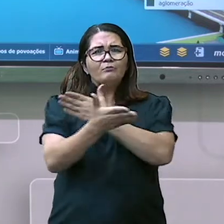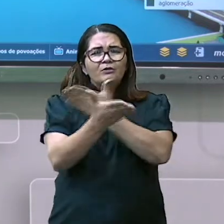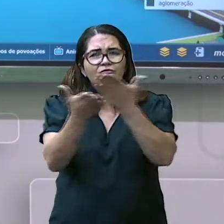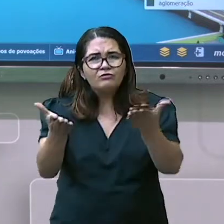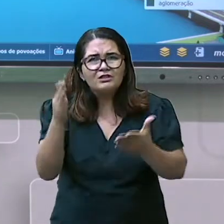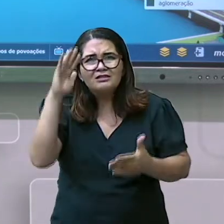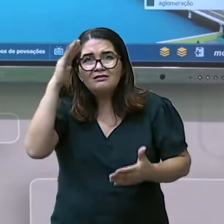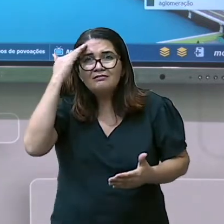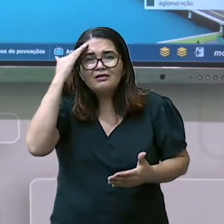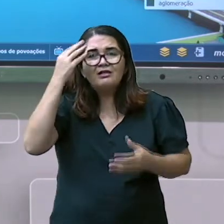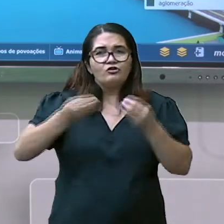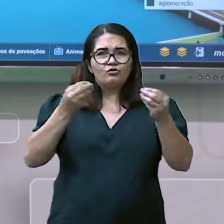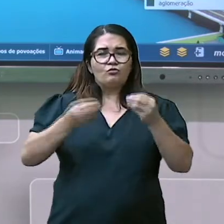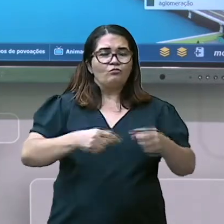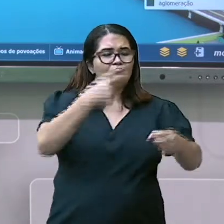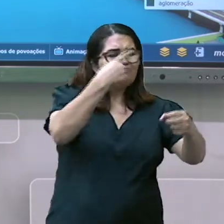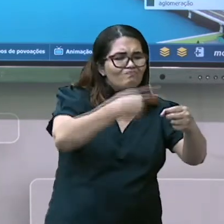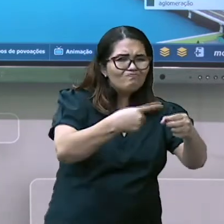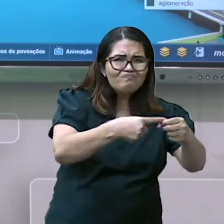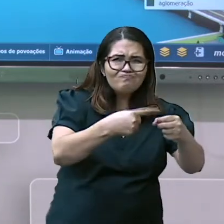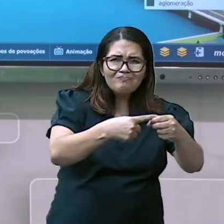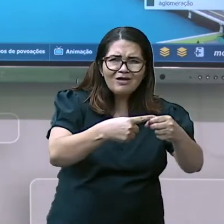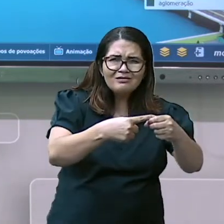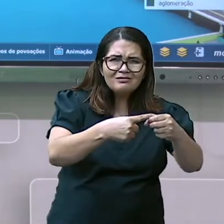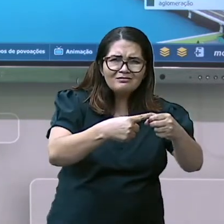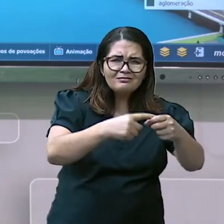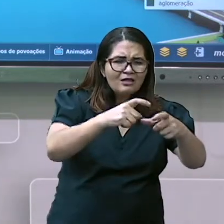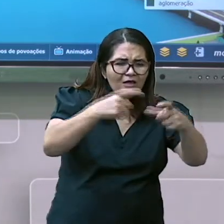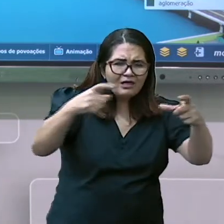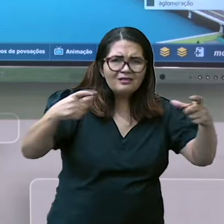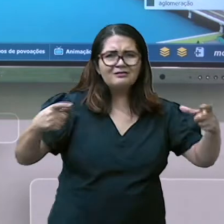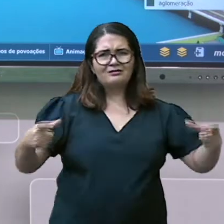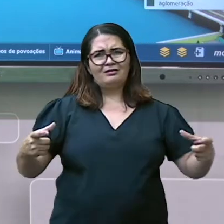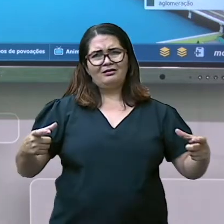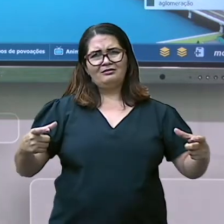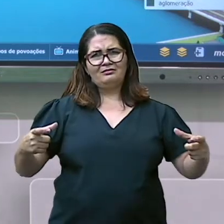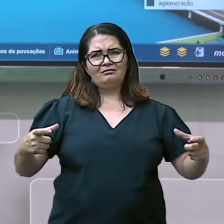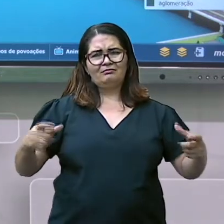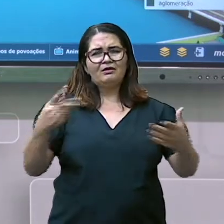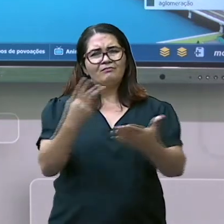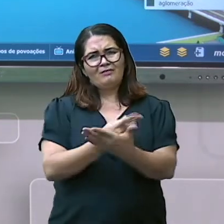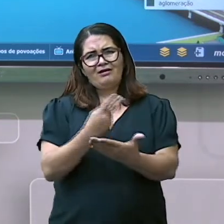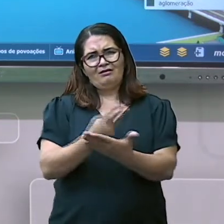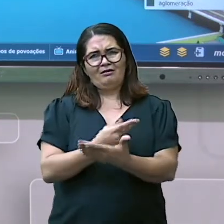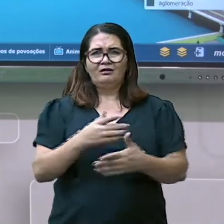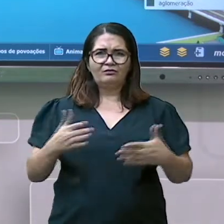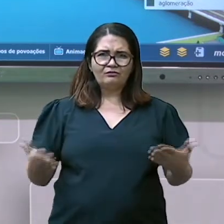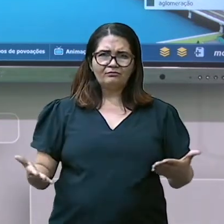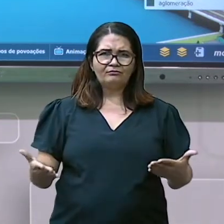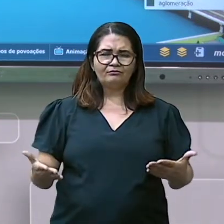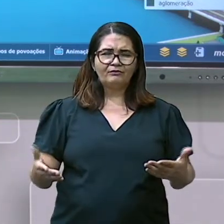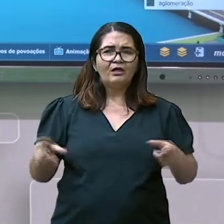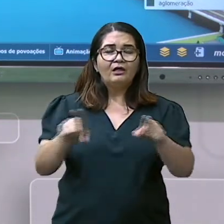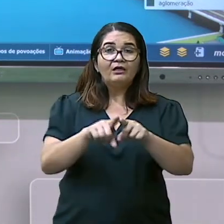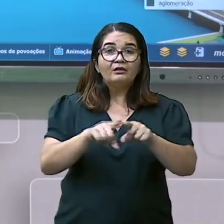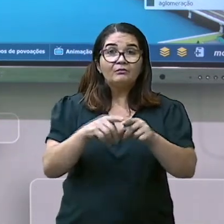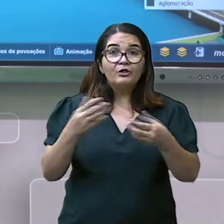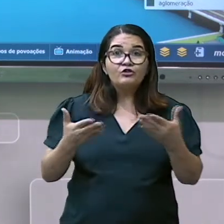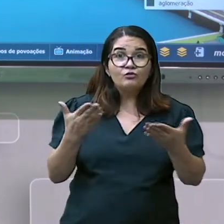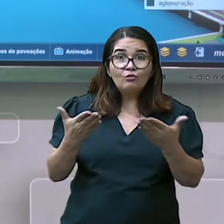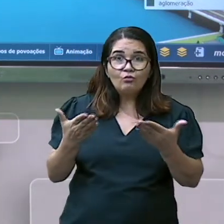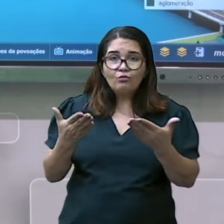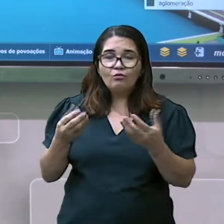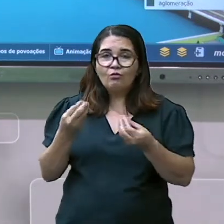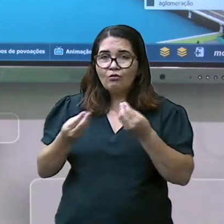das cidades, mostrar um pouquinho a diferença daquilo que nós vimos no campo, nós